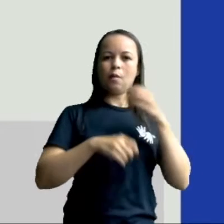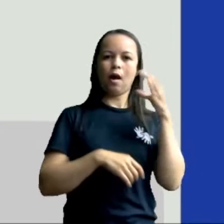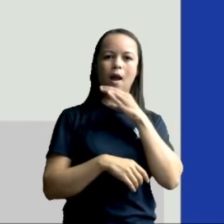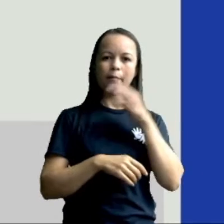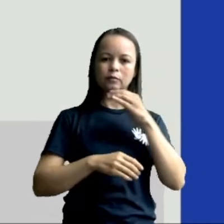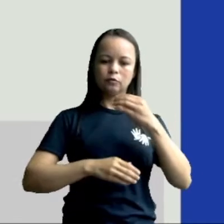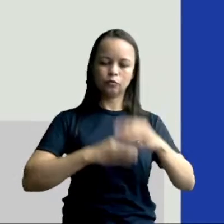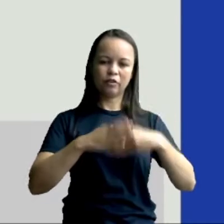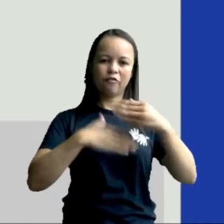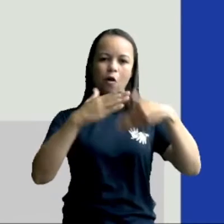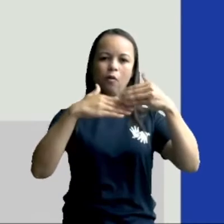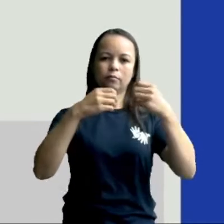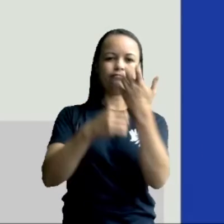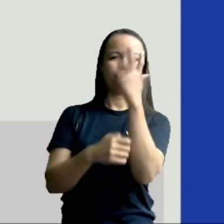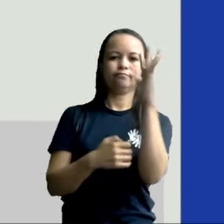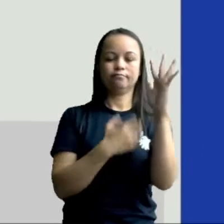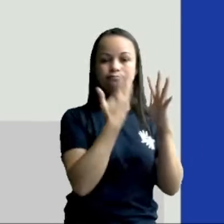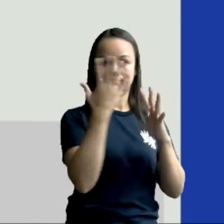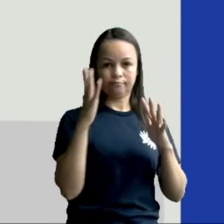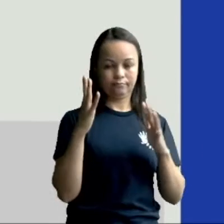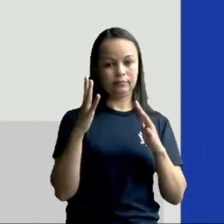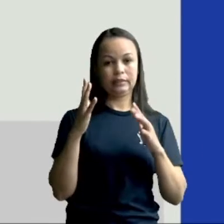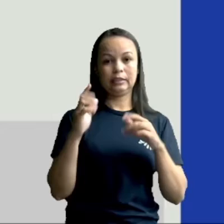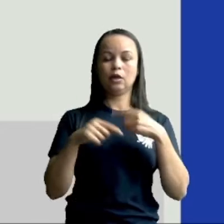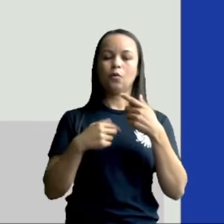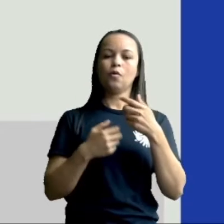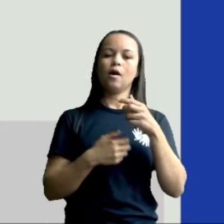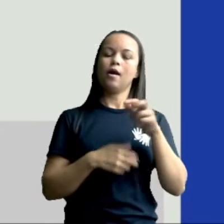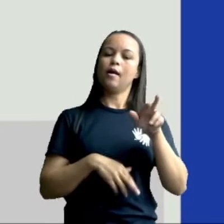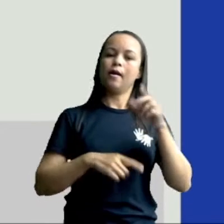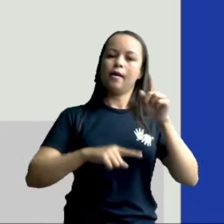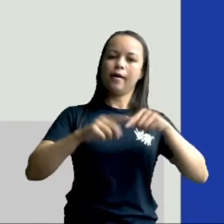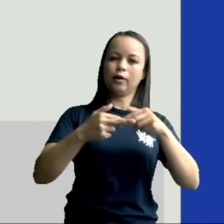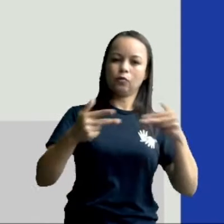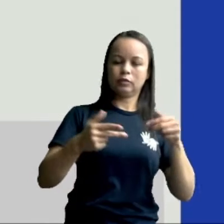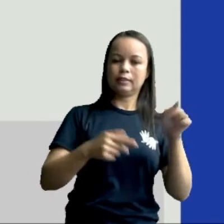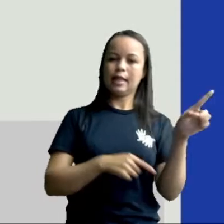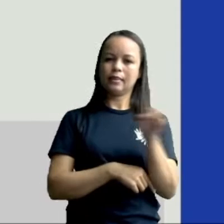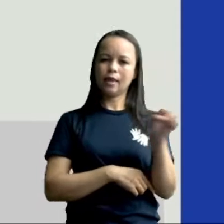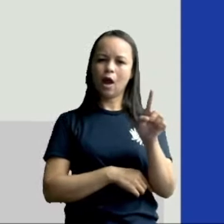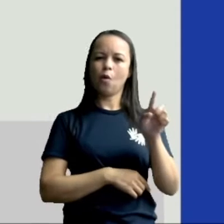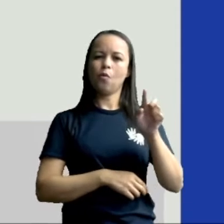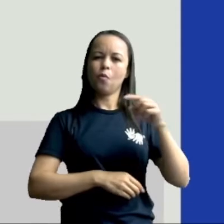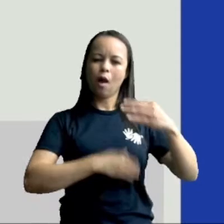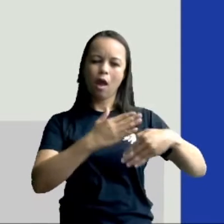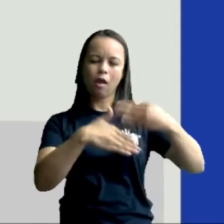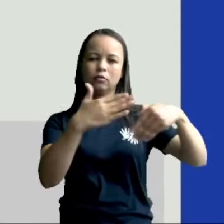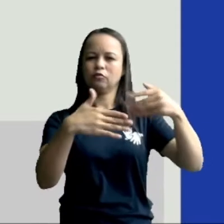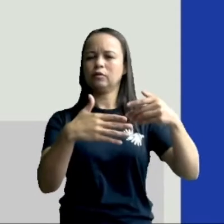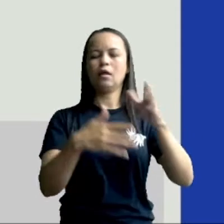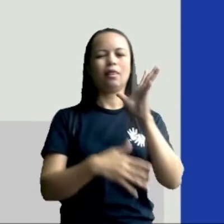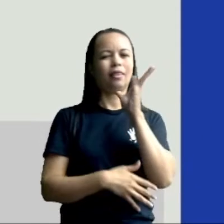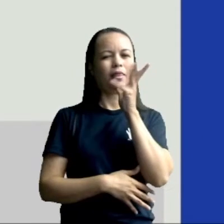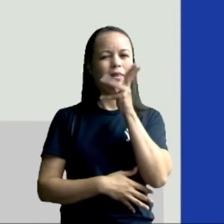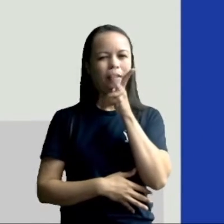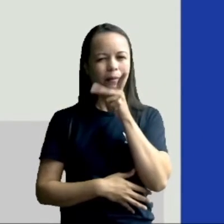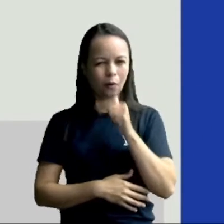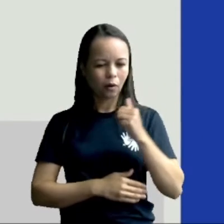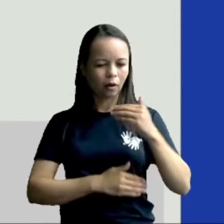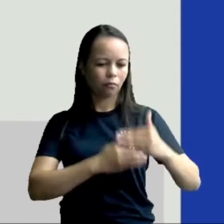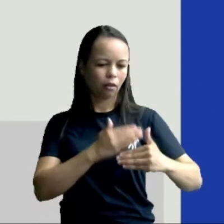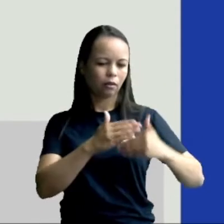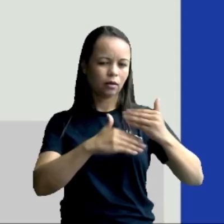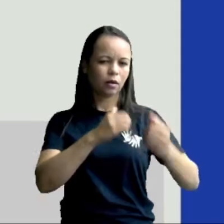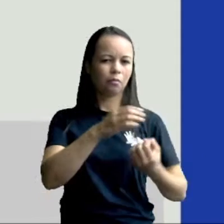na natureza, que são os recursos não renováveis, são aqueles que demoram para poder se formar